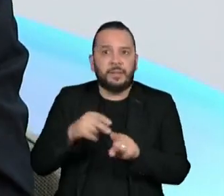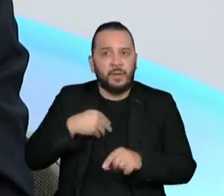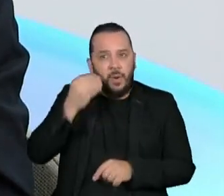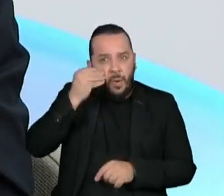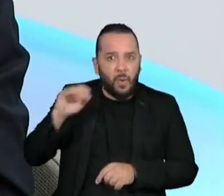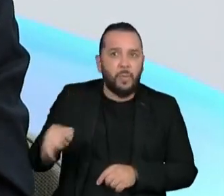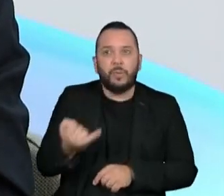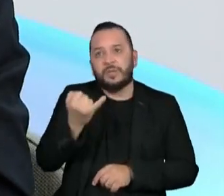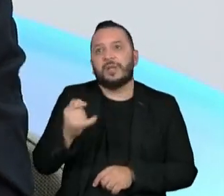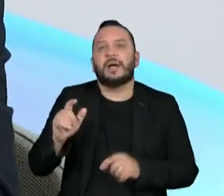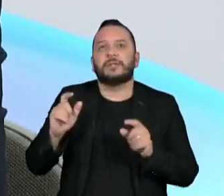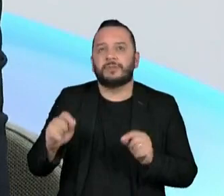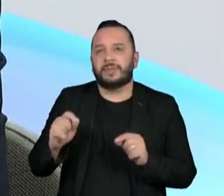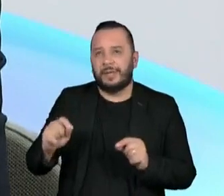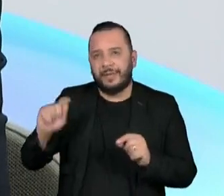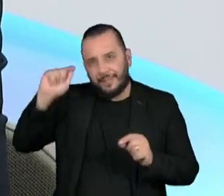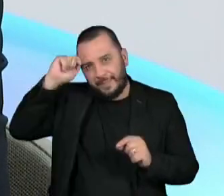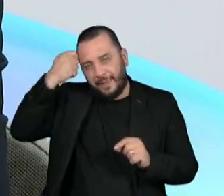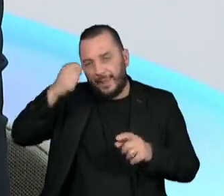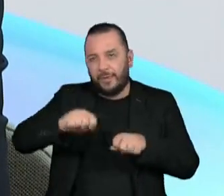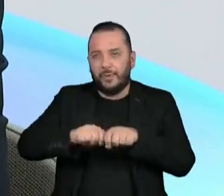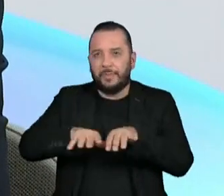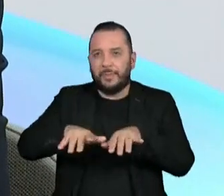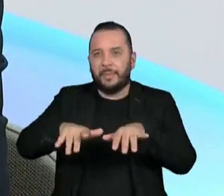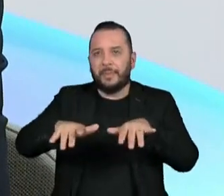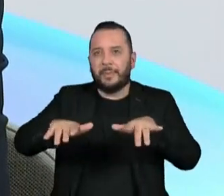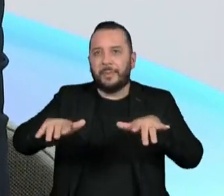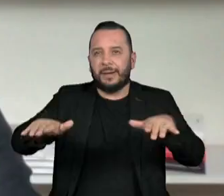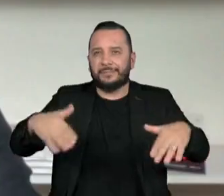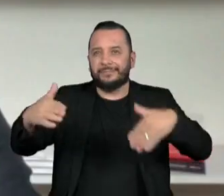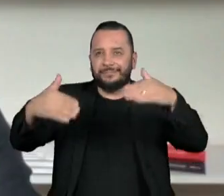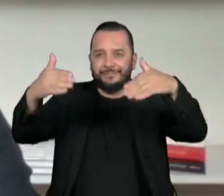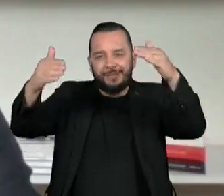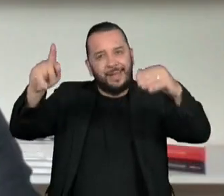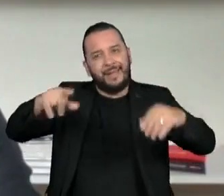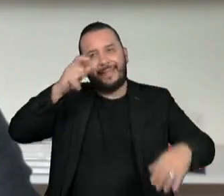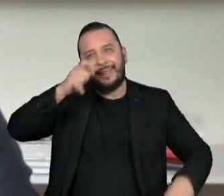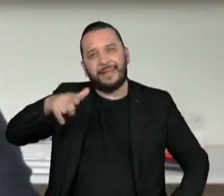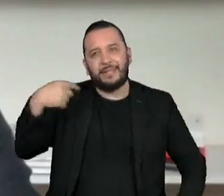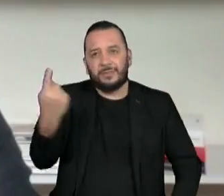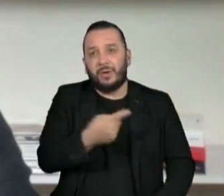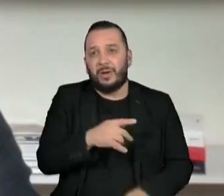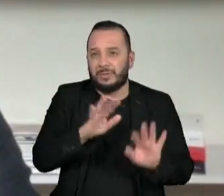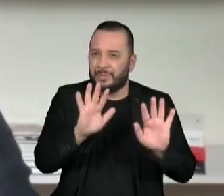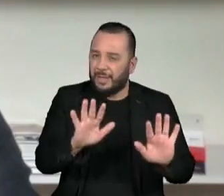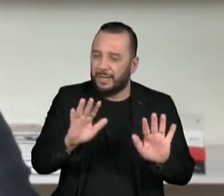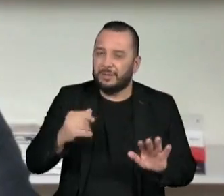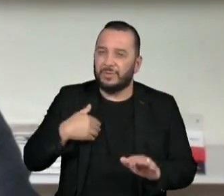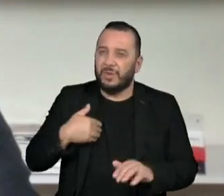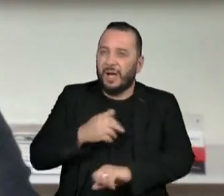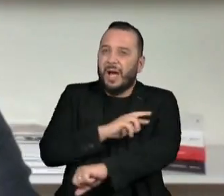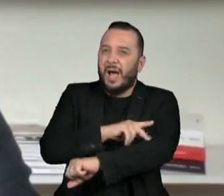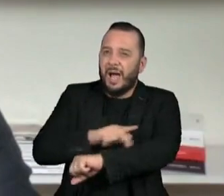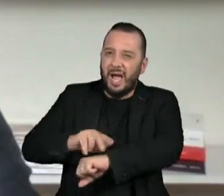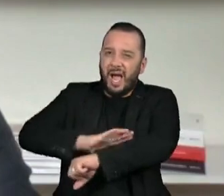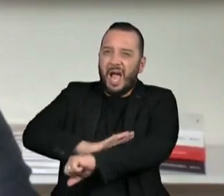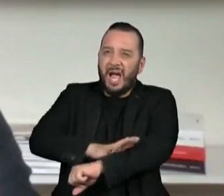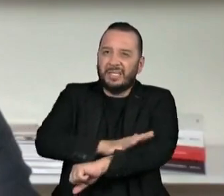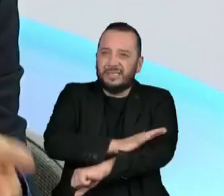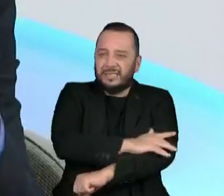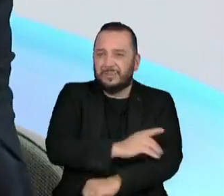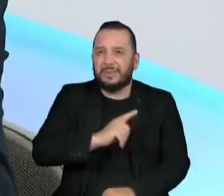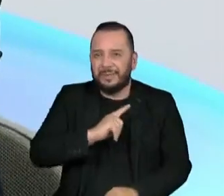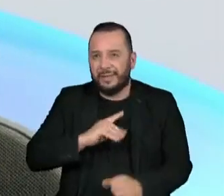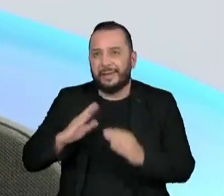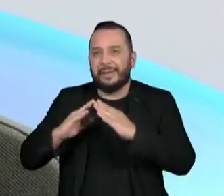para que essa África se realize é do interesse de todos nós brasileiros mas o racismo estrutural que está presente em todos